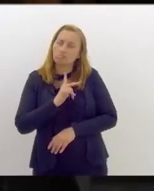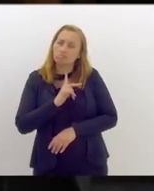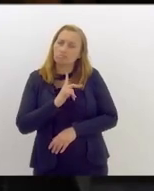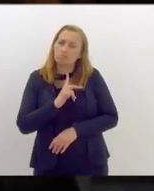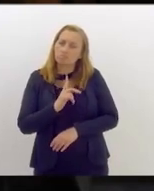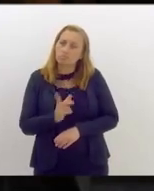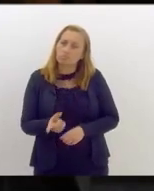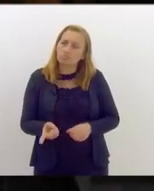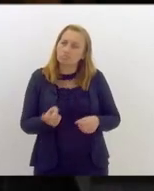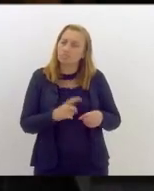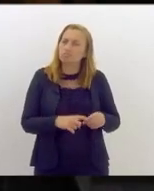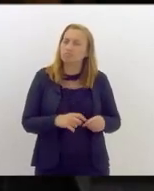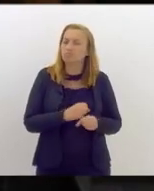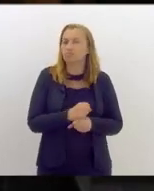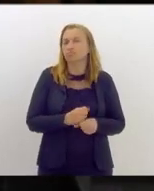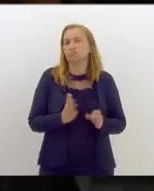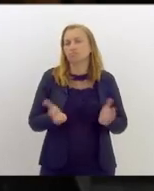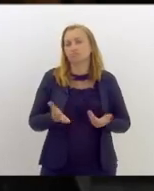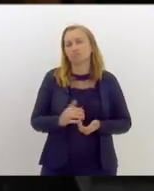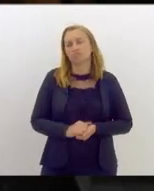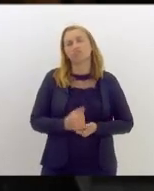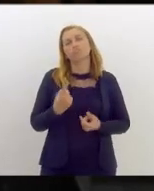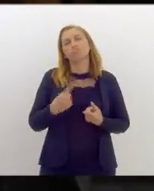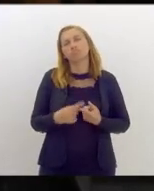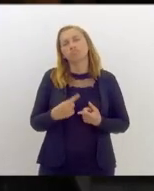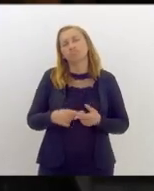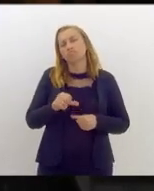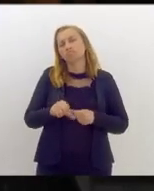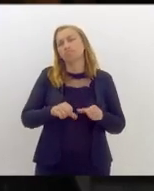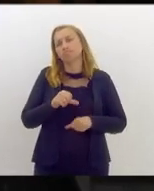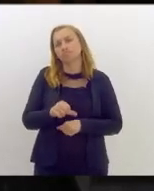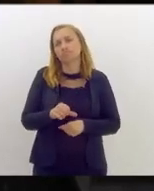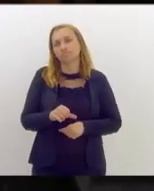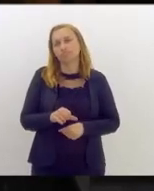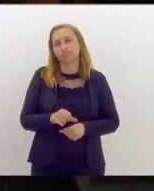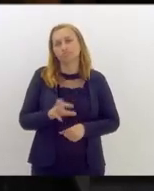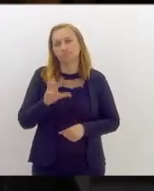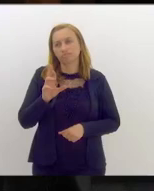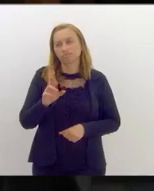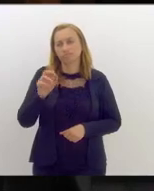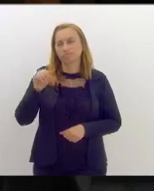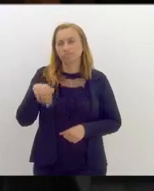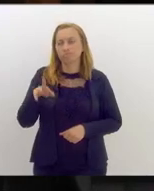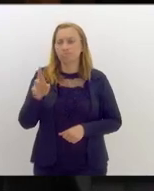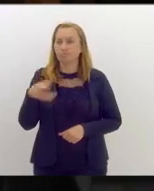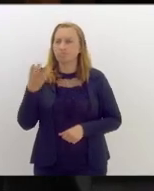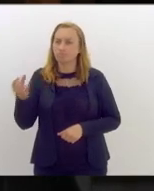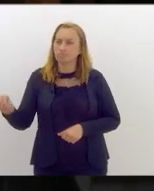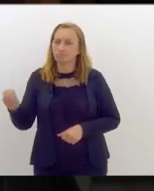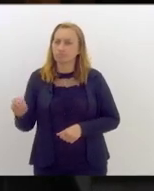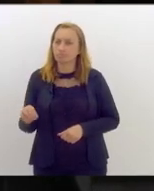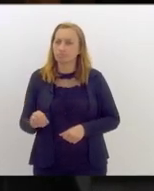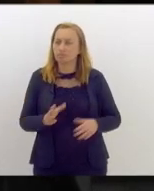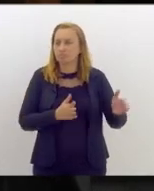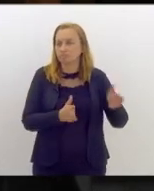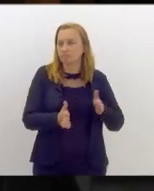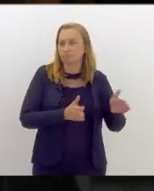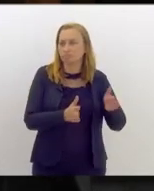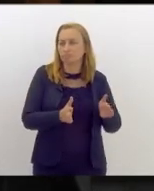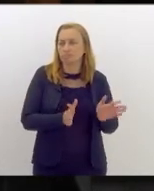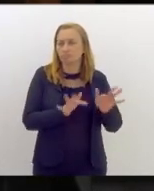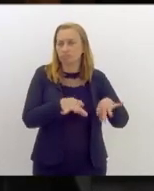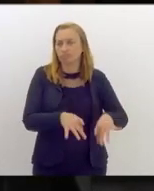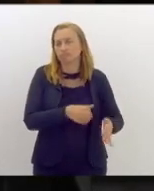inflacionária só desse ano porque trocar remuneração por vencimento básico